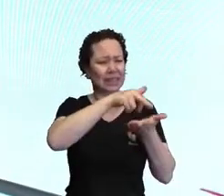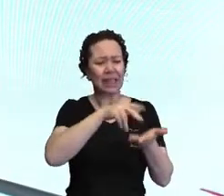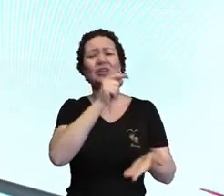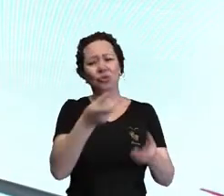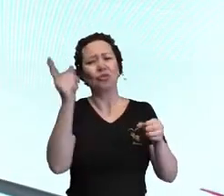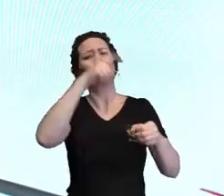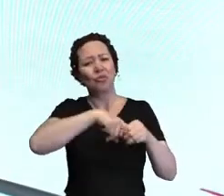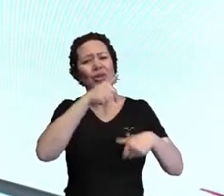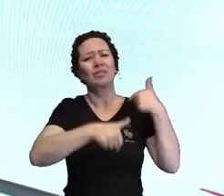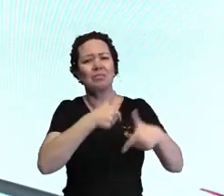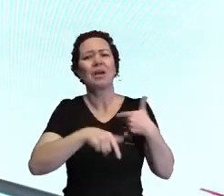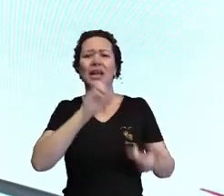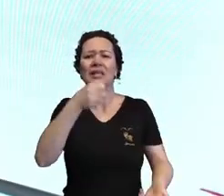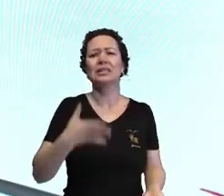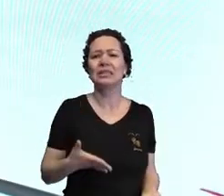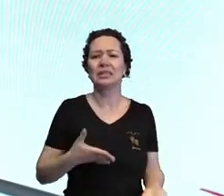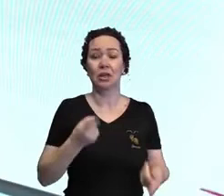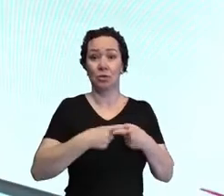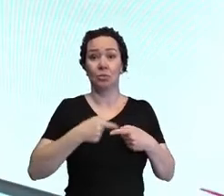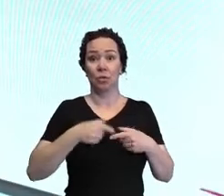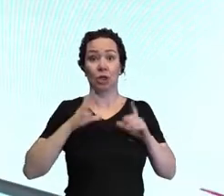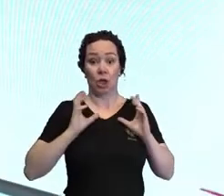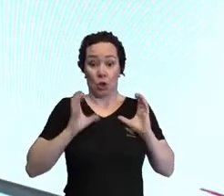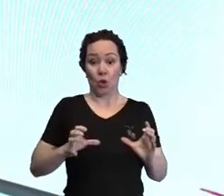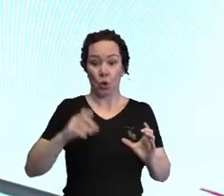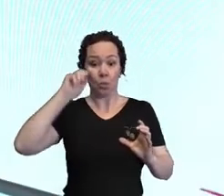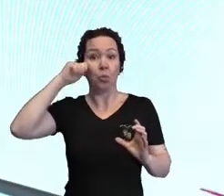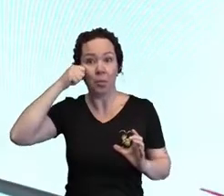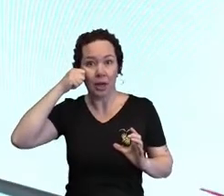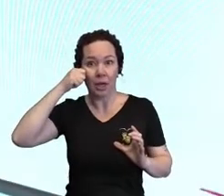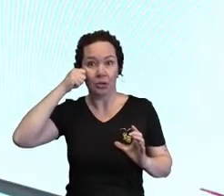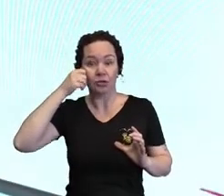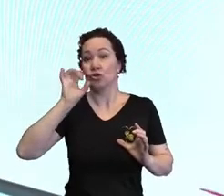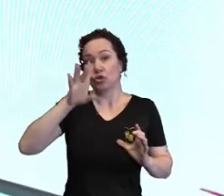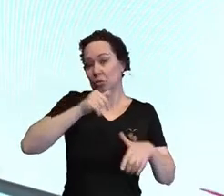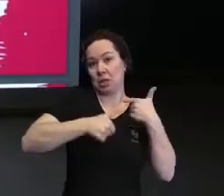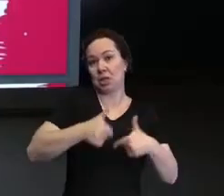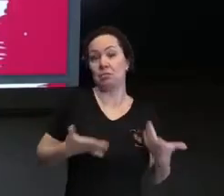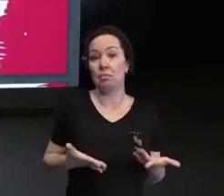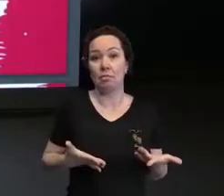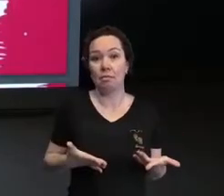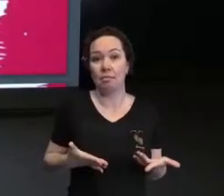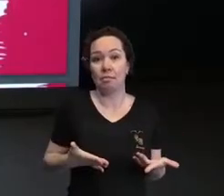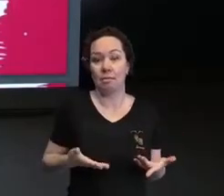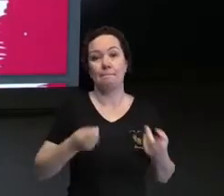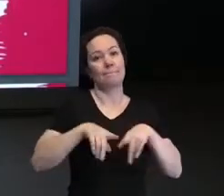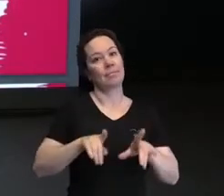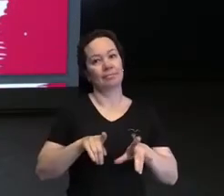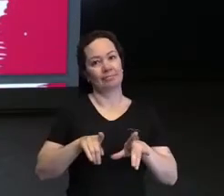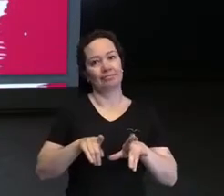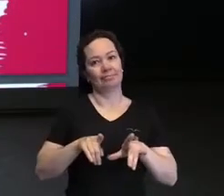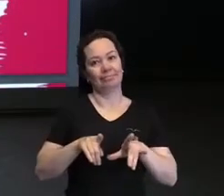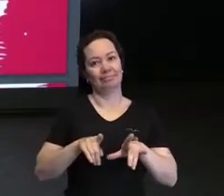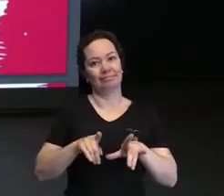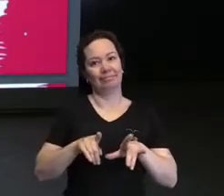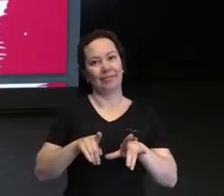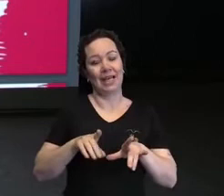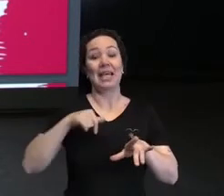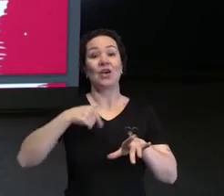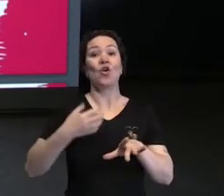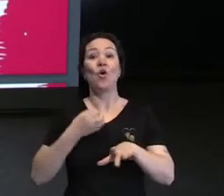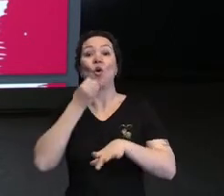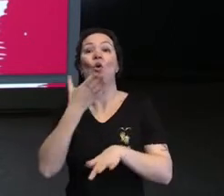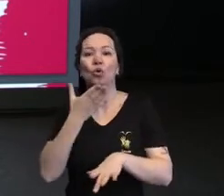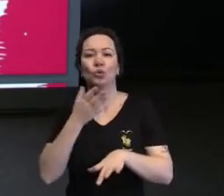você vai voltar a trabalhar porque afinal o corpo e para trabalhar não é no fim a gente conta